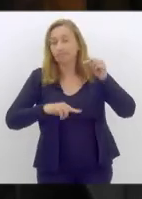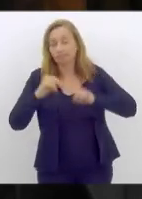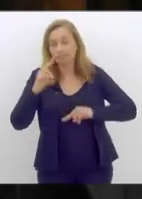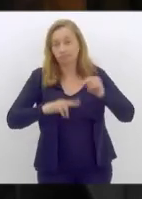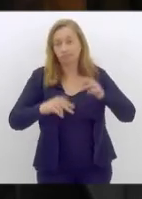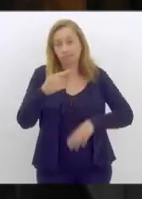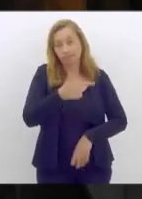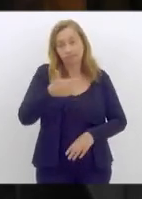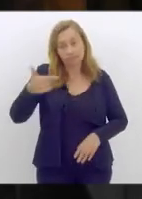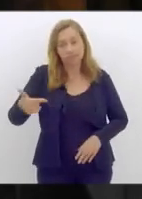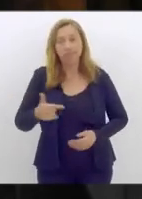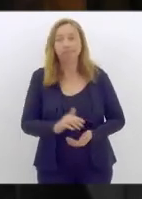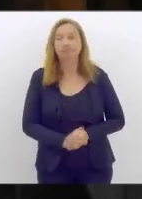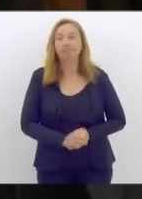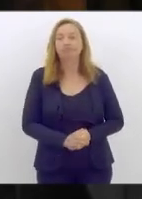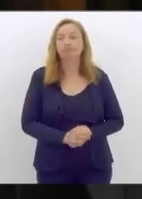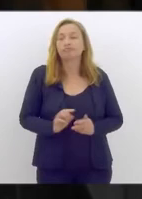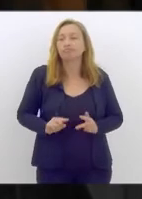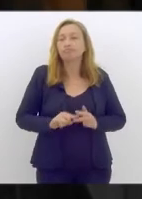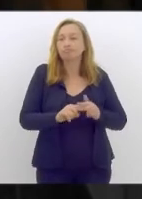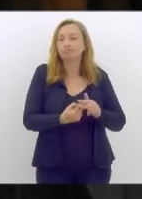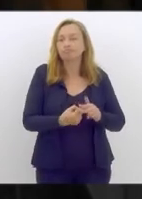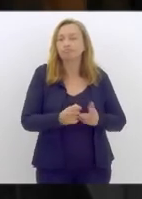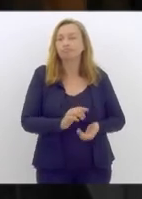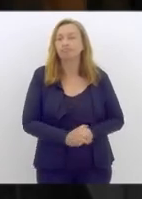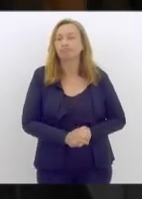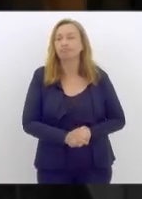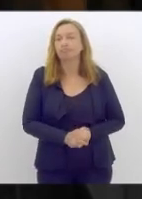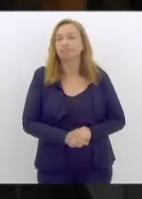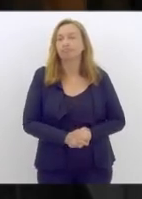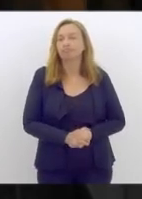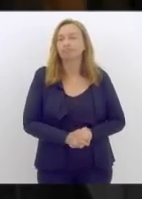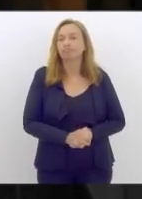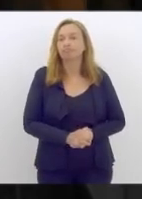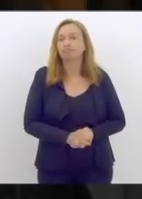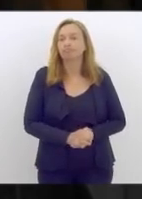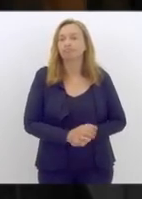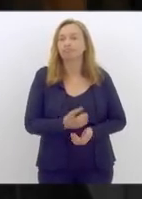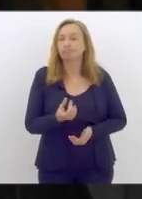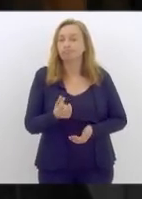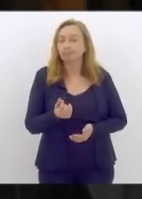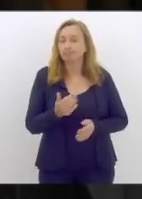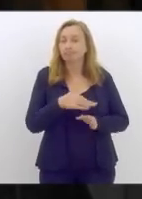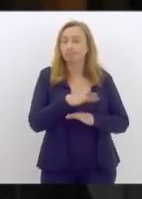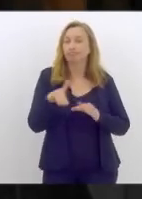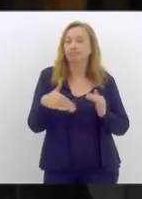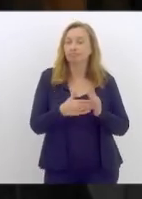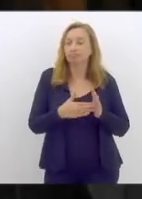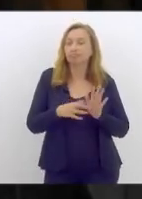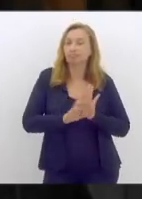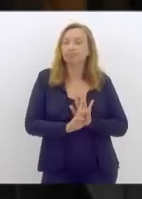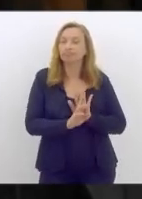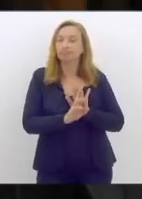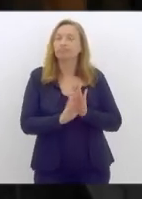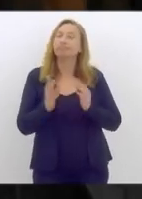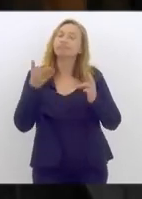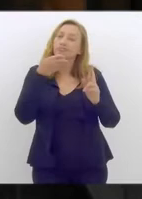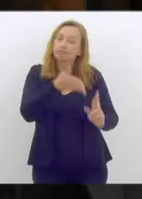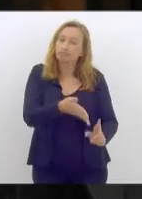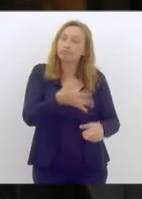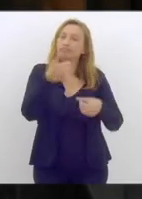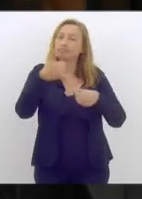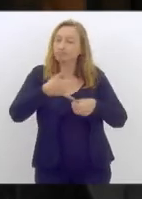22 que alterou mas alíquotas referentes a